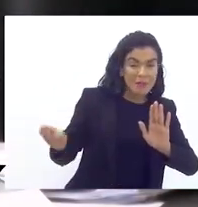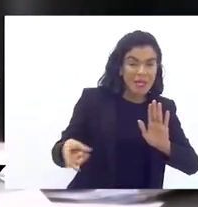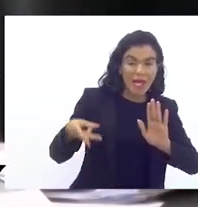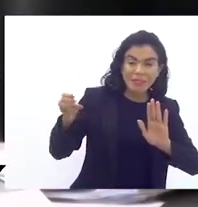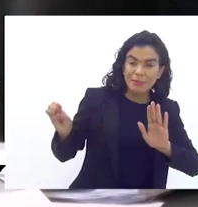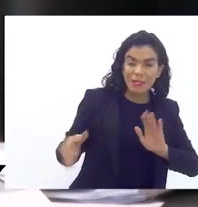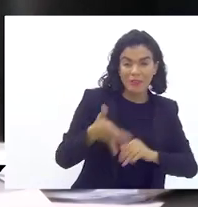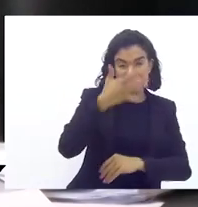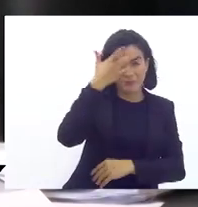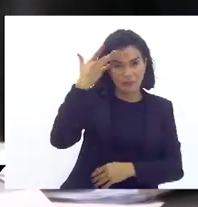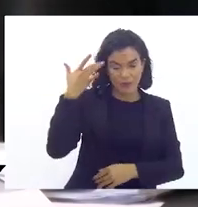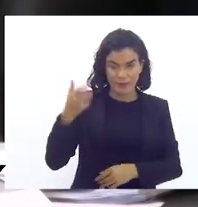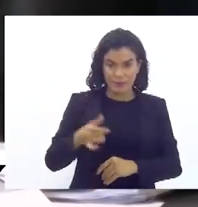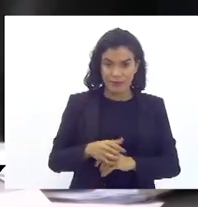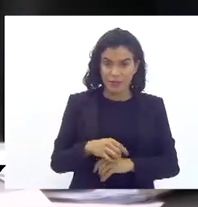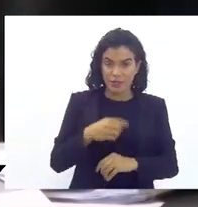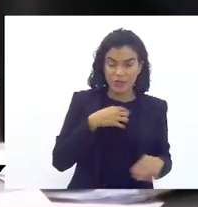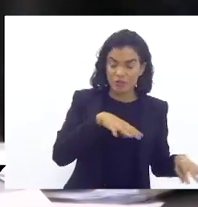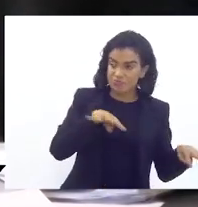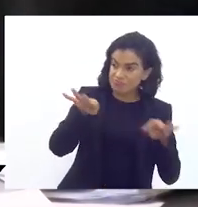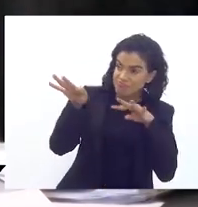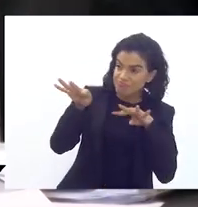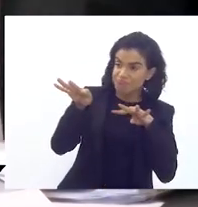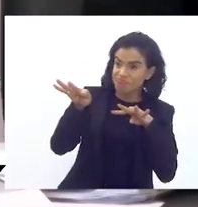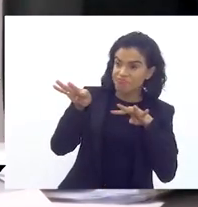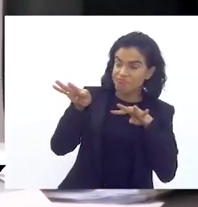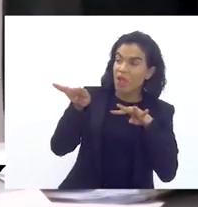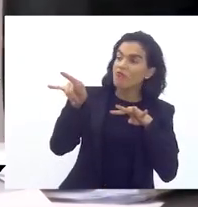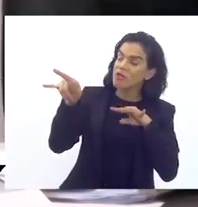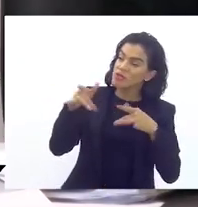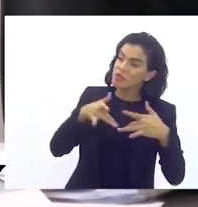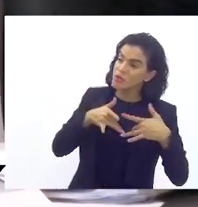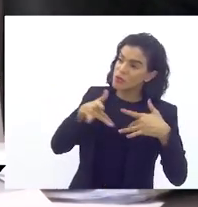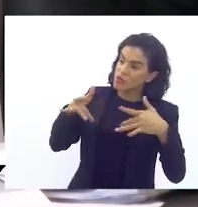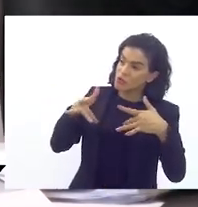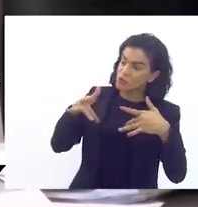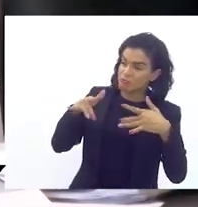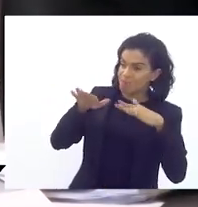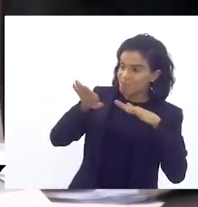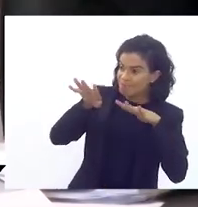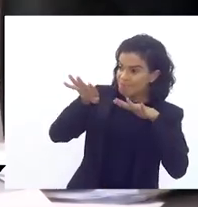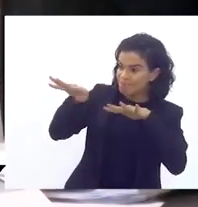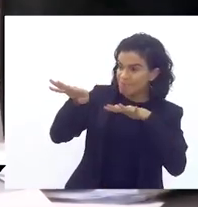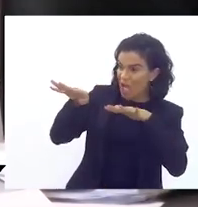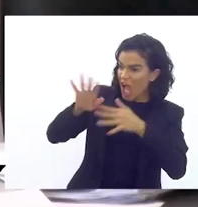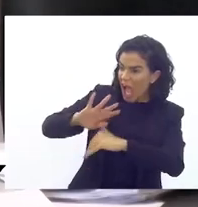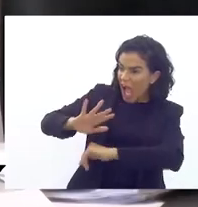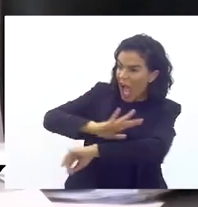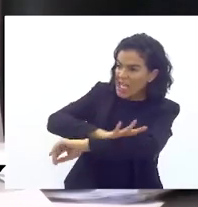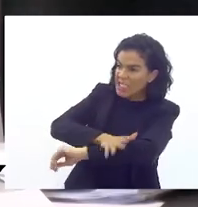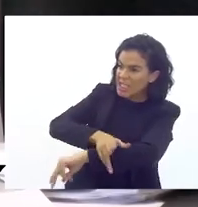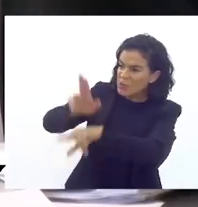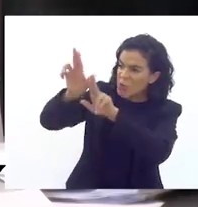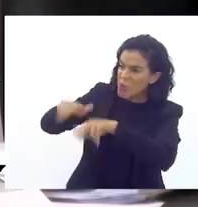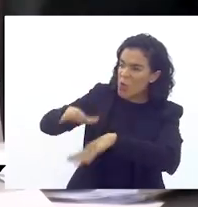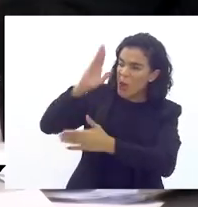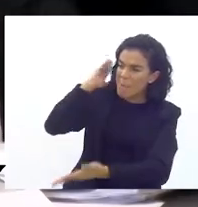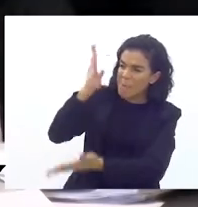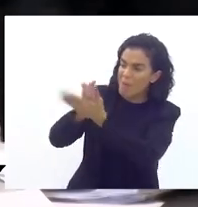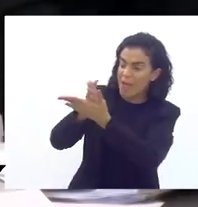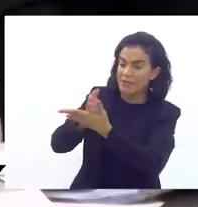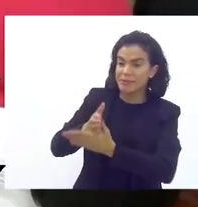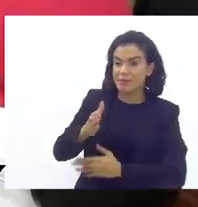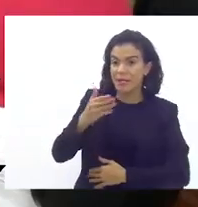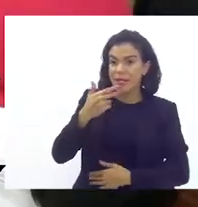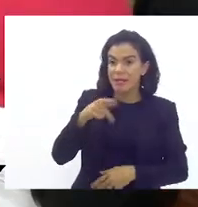passaram por isso tem que estar olhando você sendo solidários contigo dizendo afirma nunca mais e nos